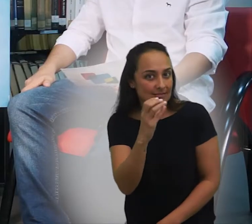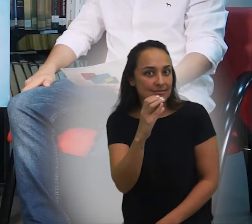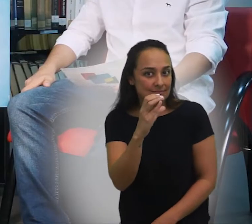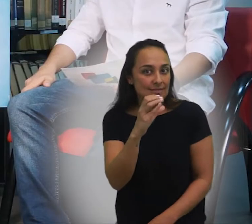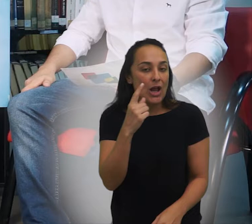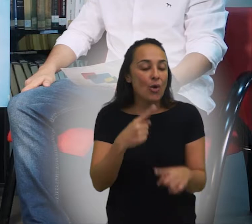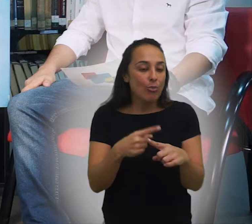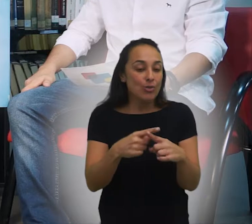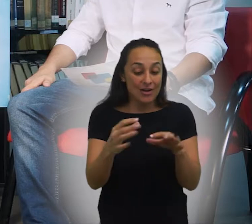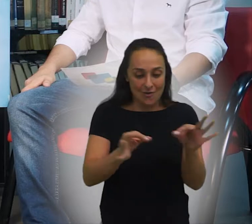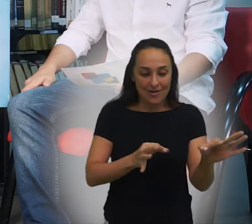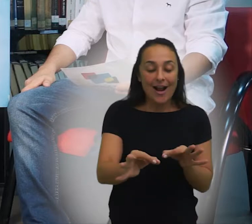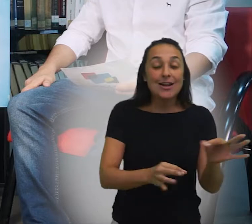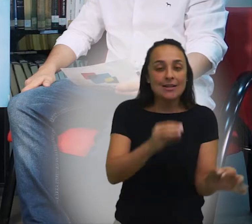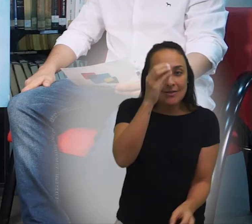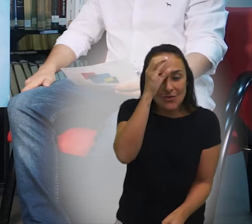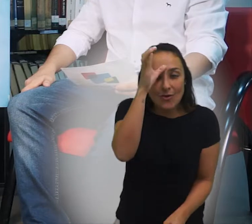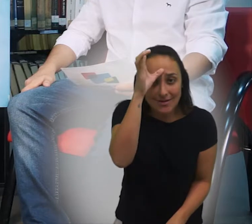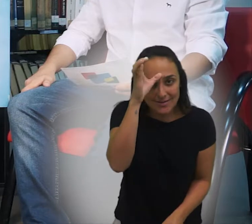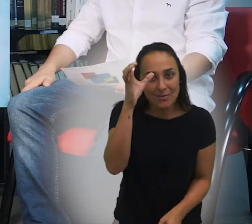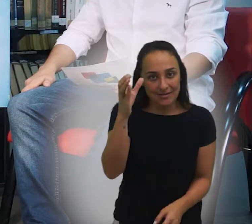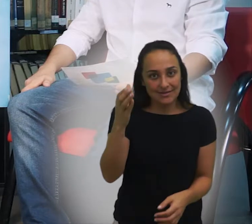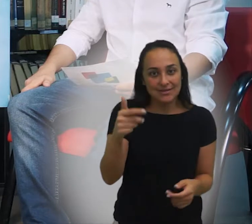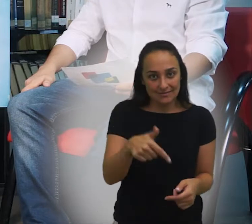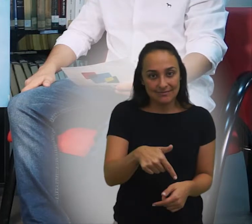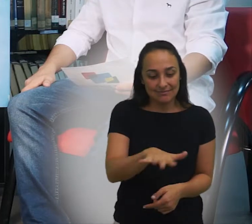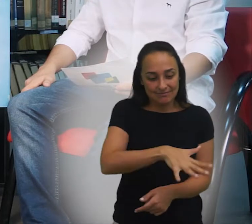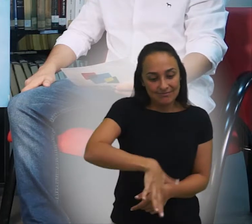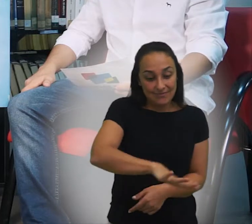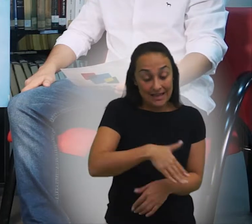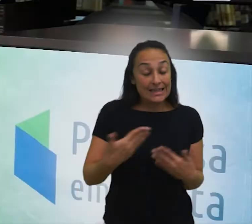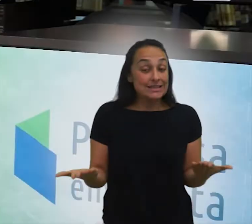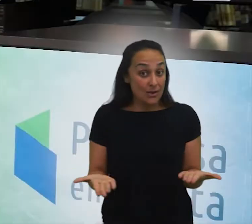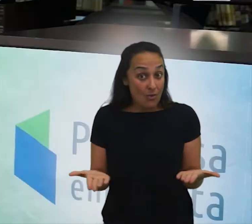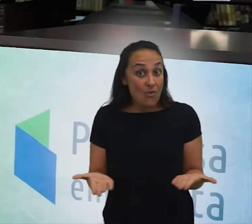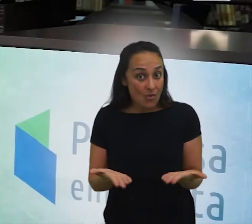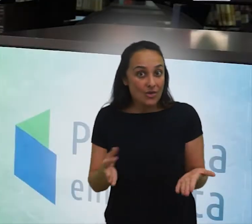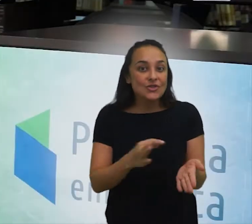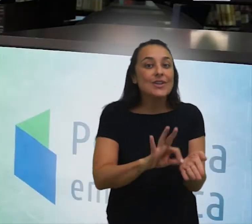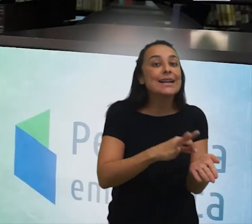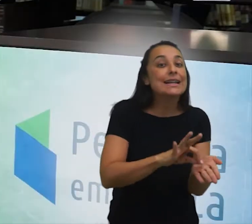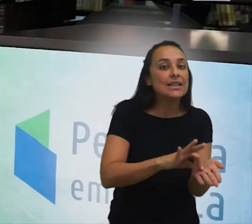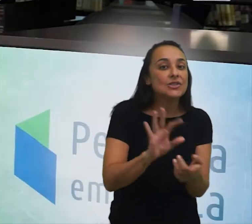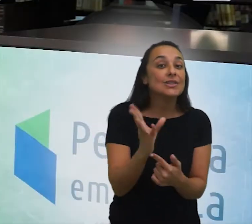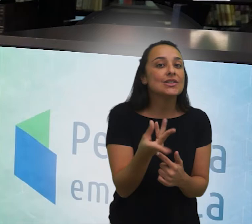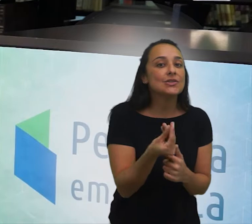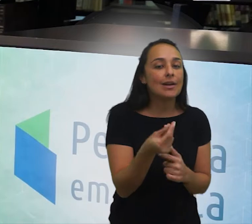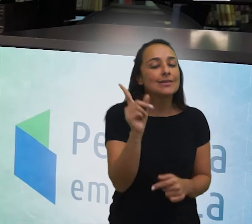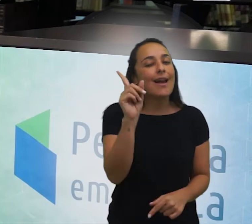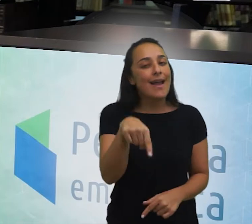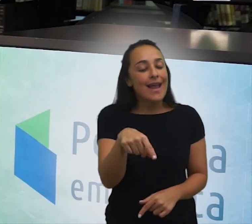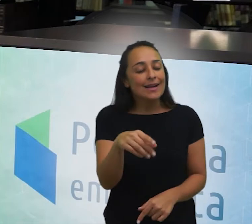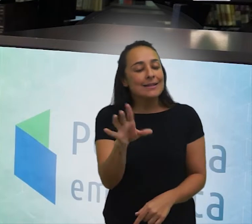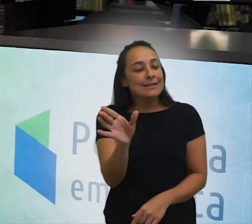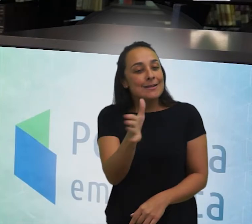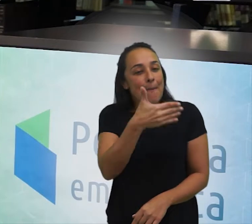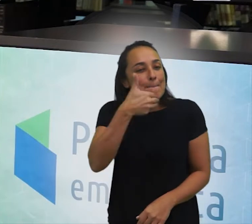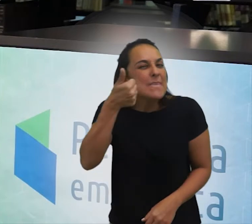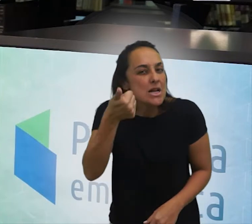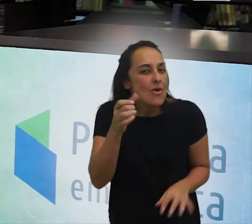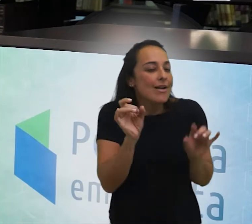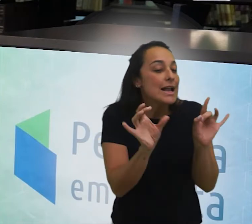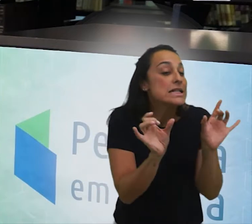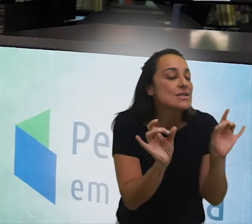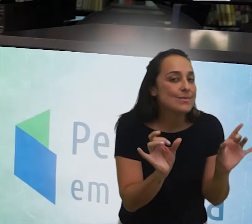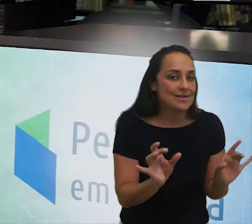de conhecimentos, de maneira que hoje eu acho que a crítica de arte é uma crítica muito mais especializada em termos de um